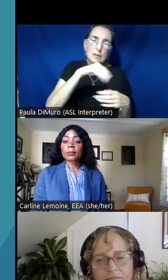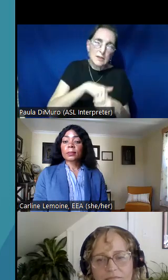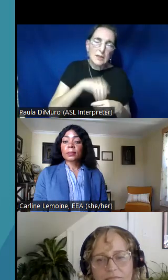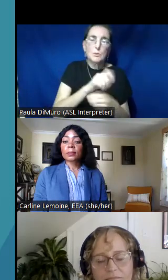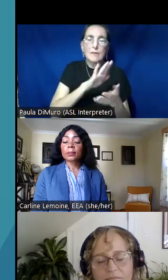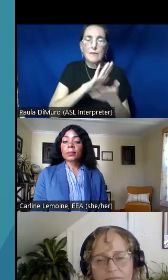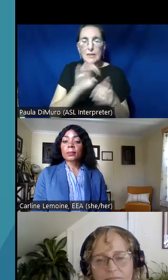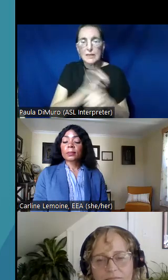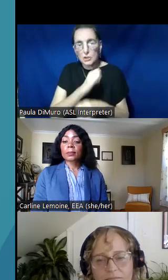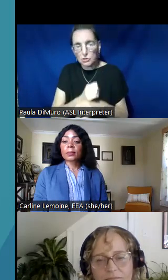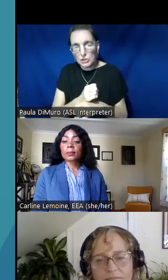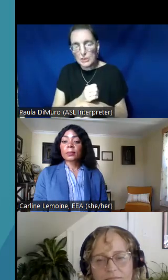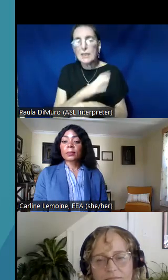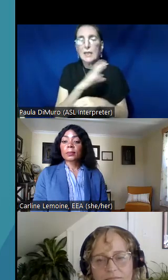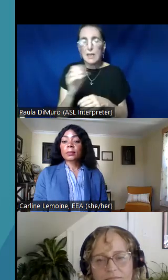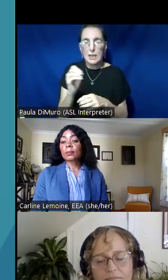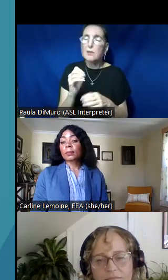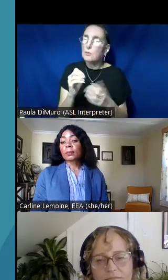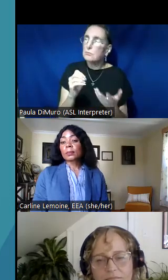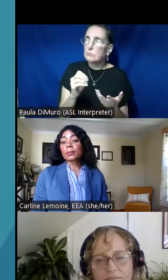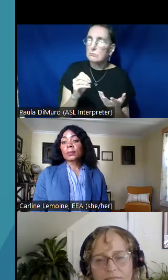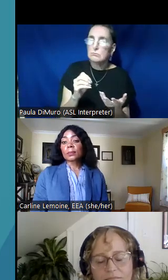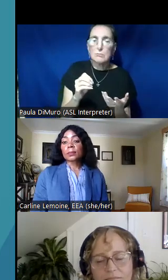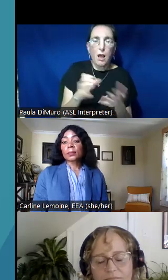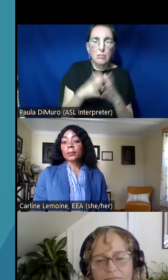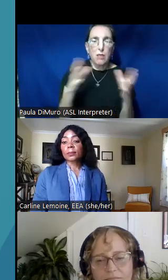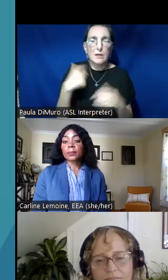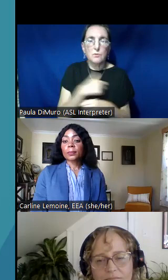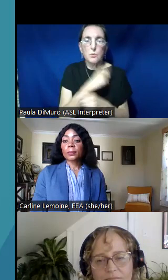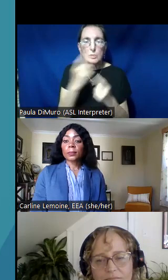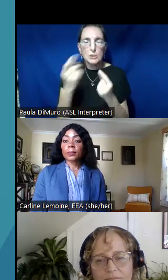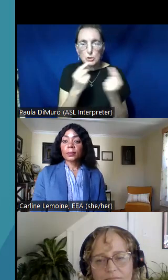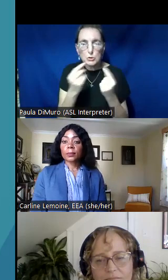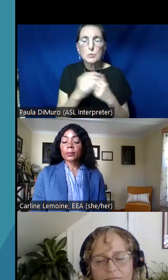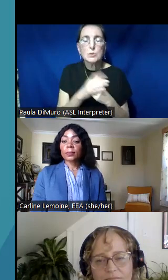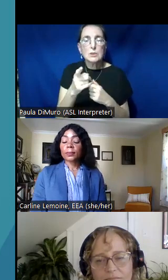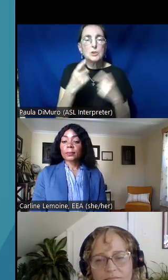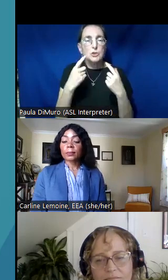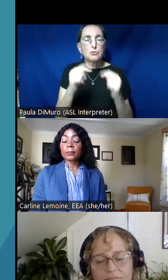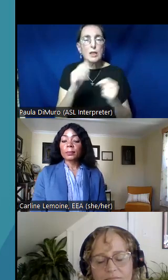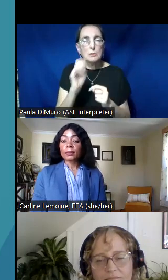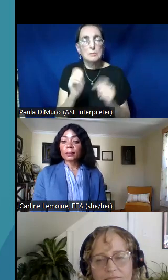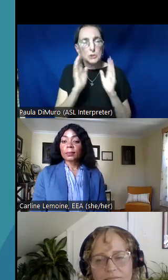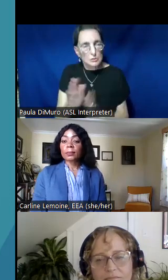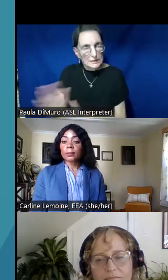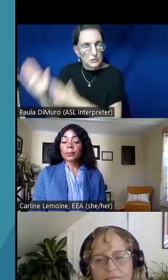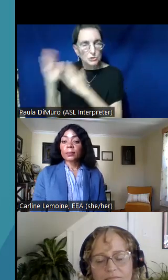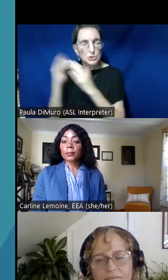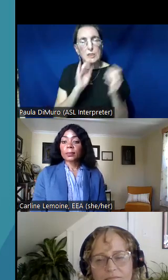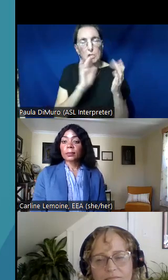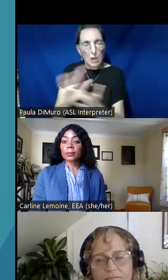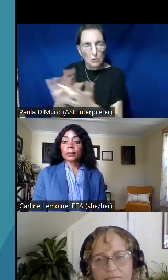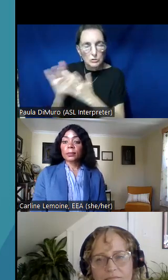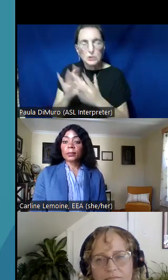organização mori que expor e engaja na energia limpa e tudo que no tal faz é tenta